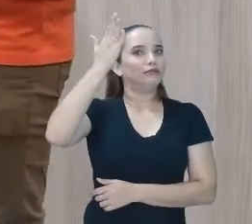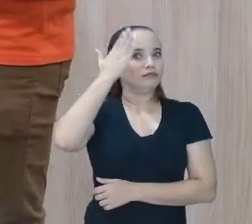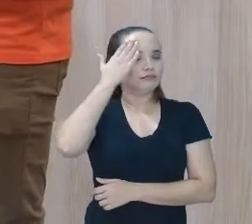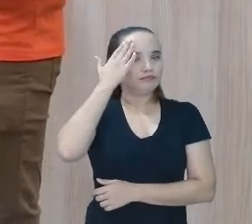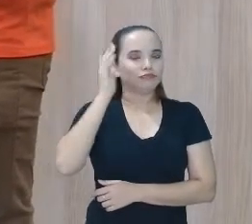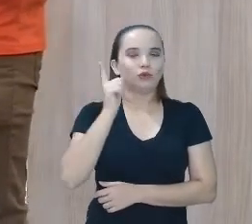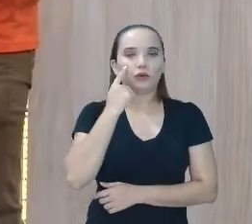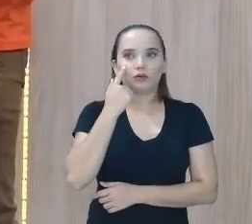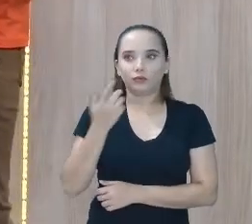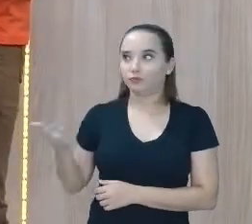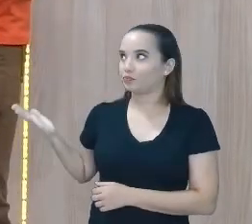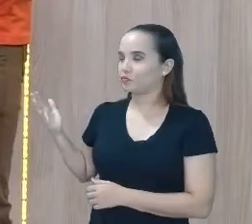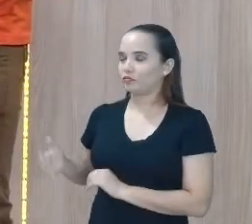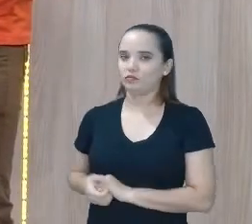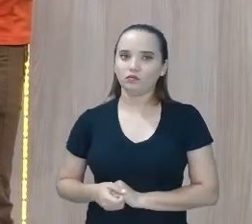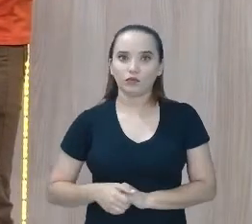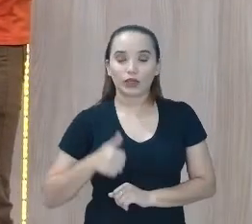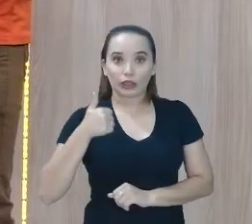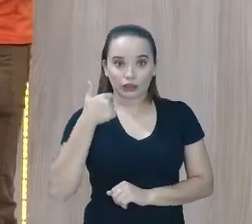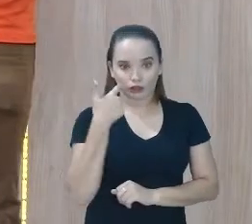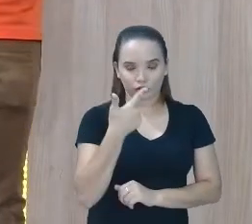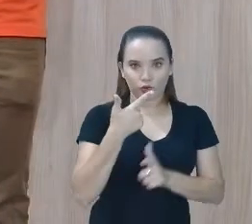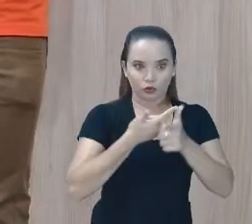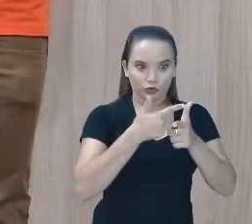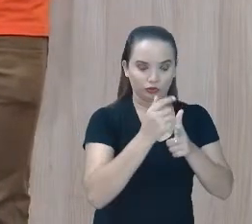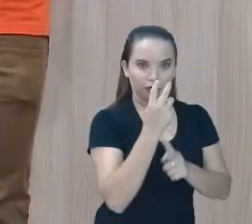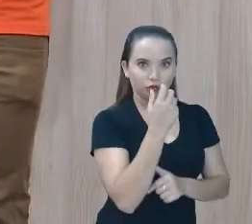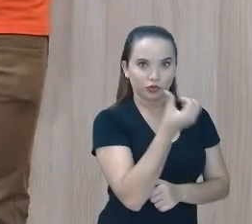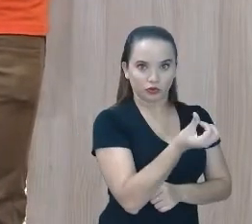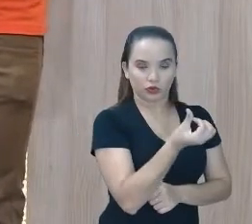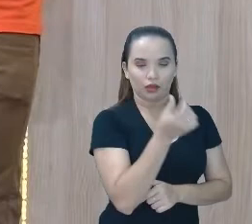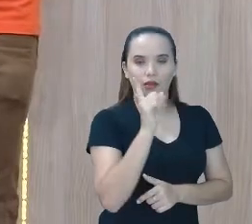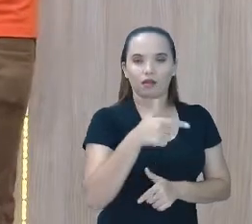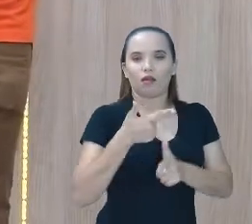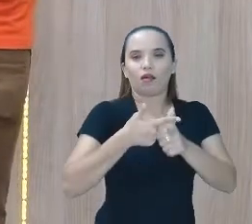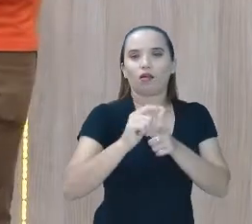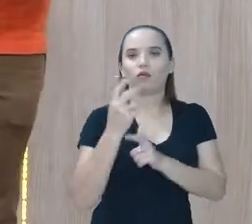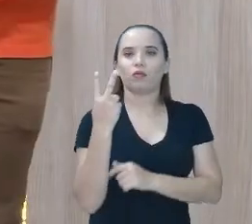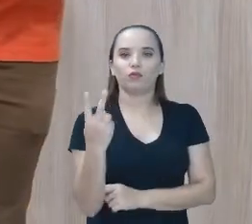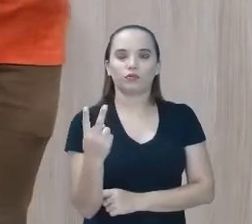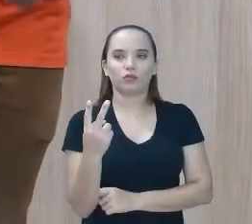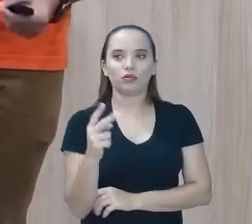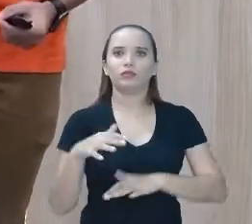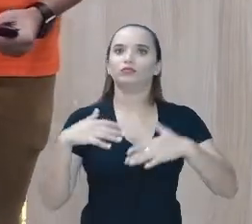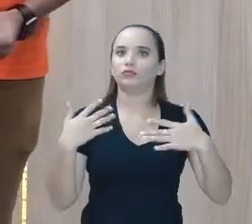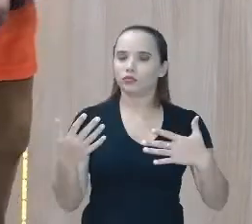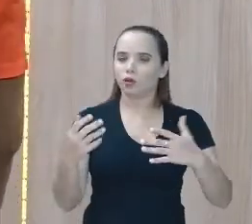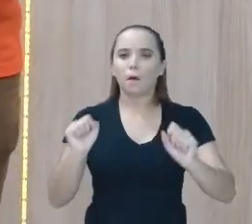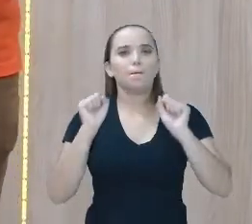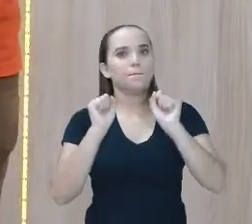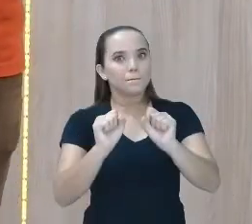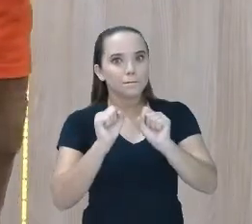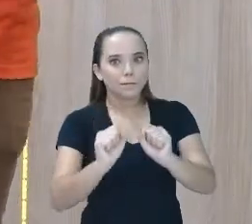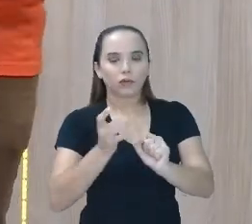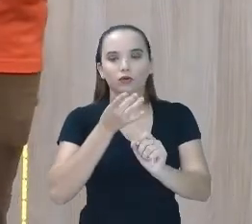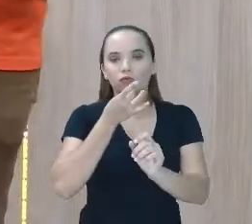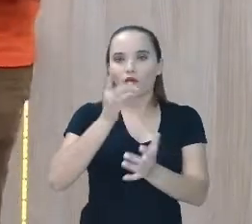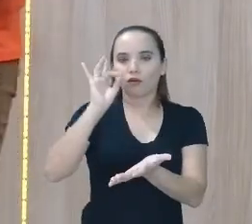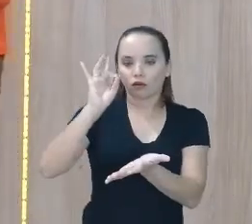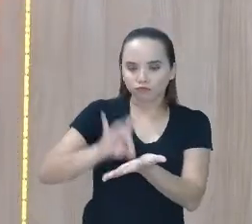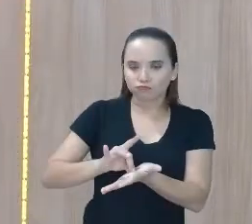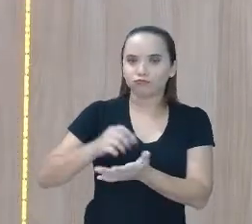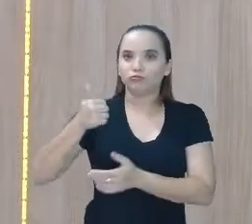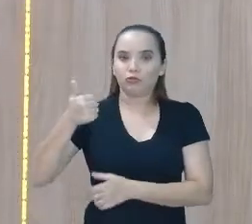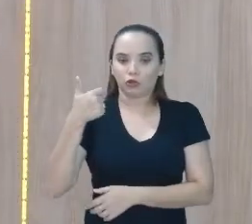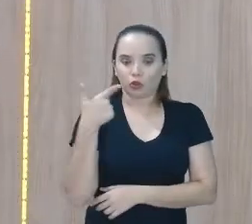tenho aqui que 12 dividido por 6 é igual a 2. Então, eu posso afirmar também que 12 ele é